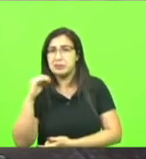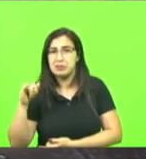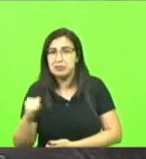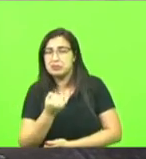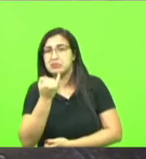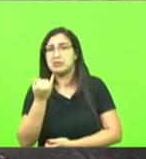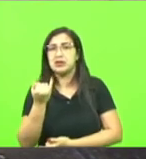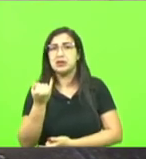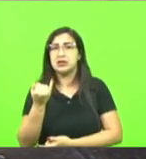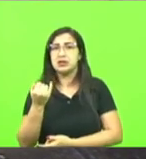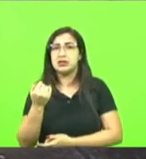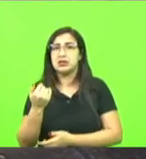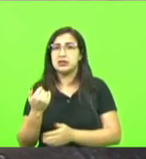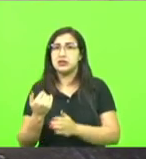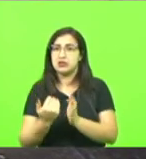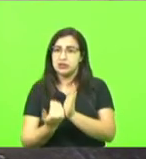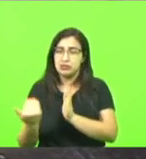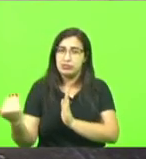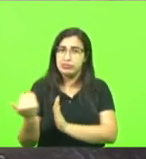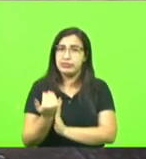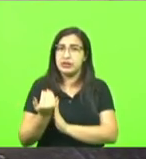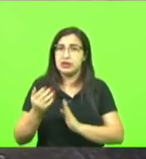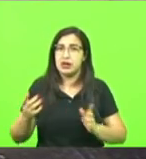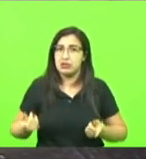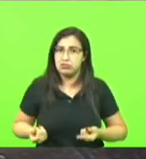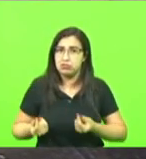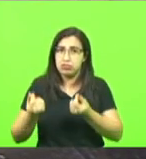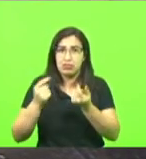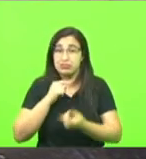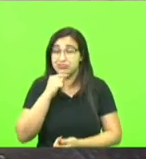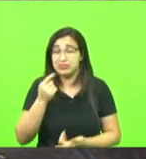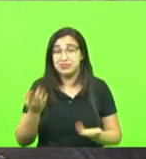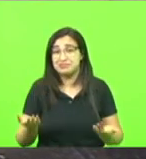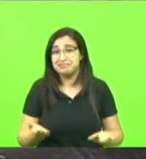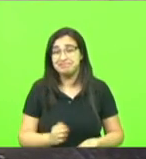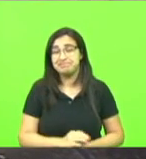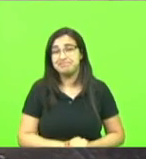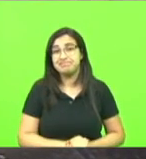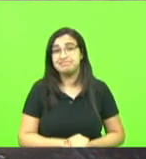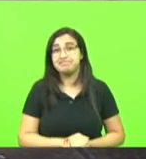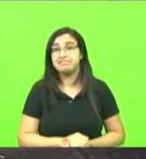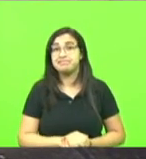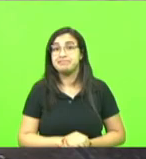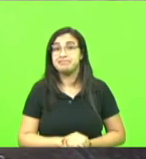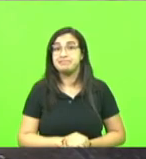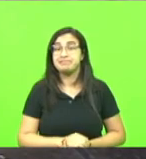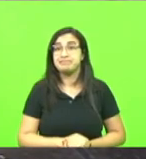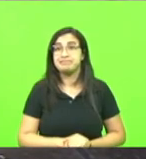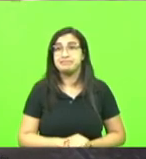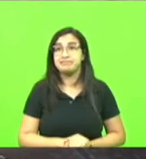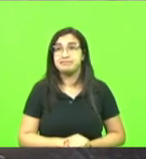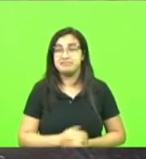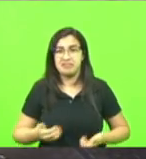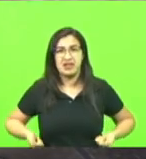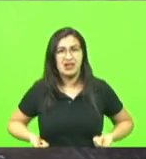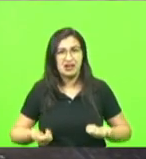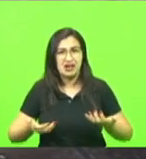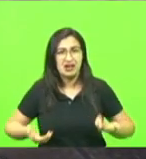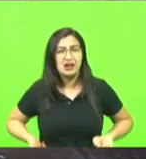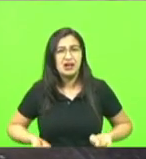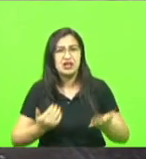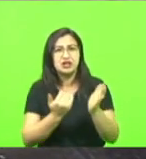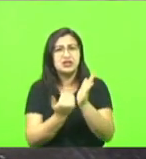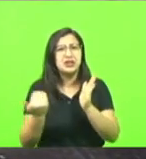econômica, consigam prosperidade. E agora, para conseguir gastar mais e continuar investindo